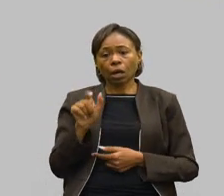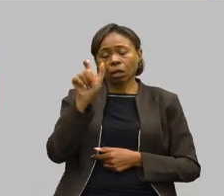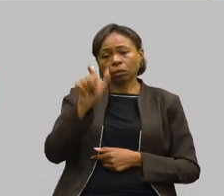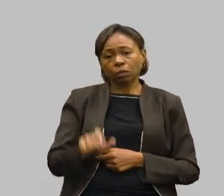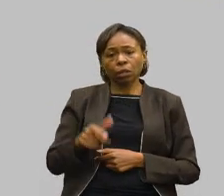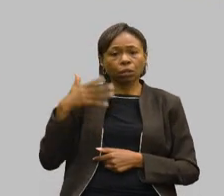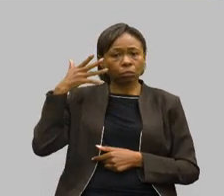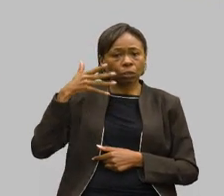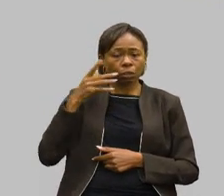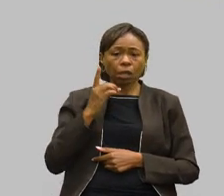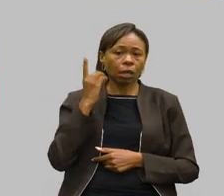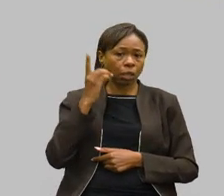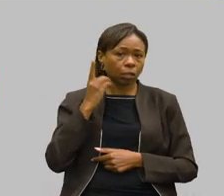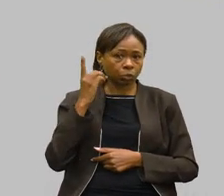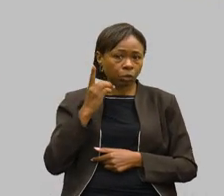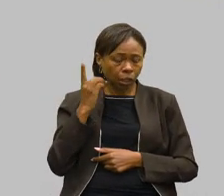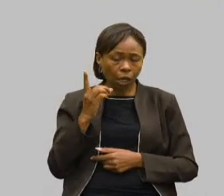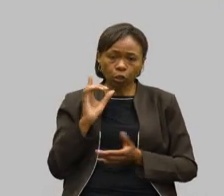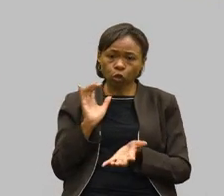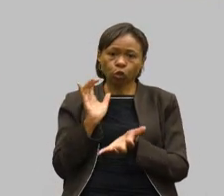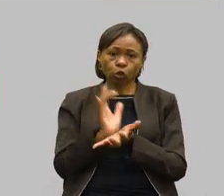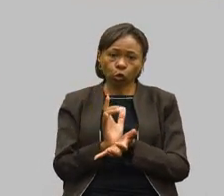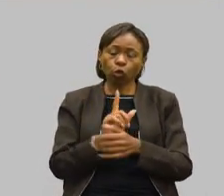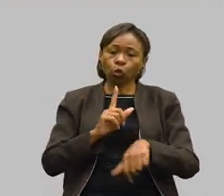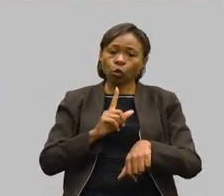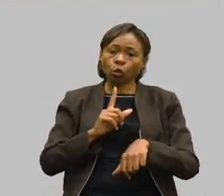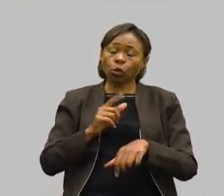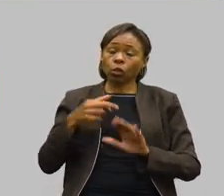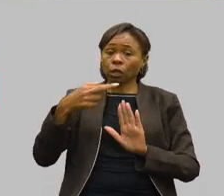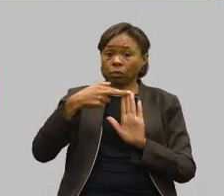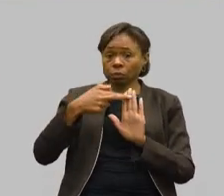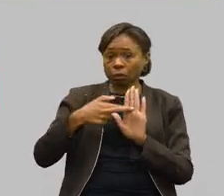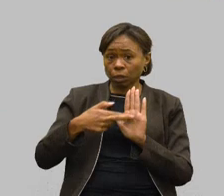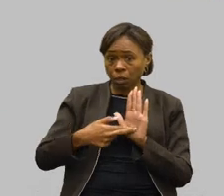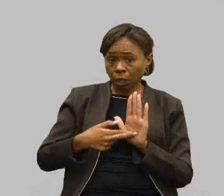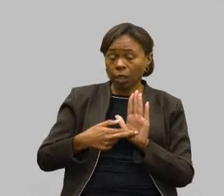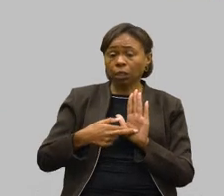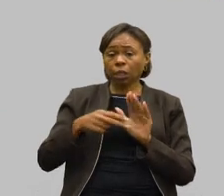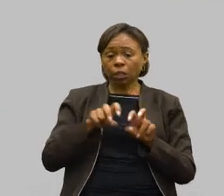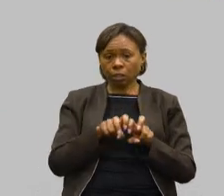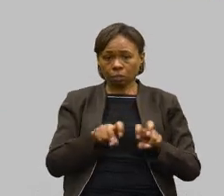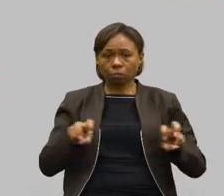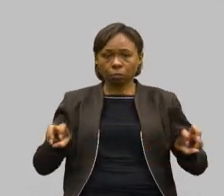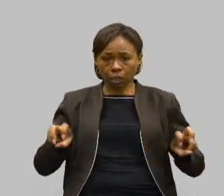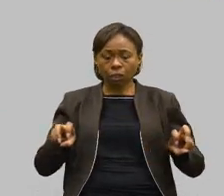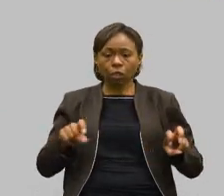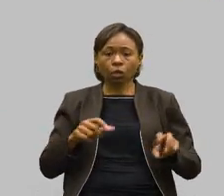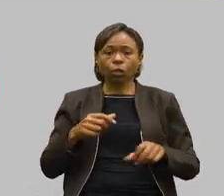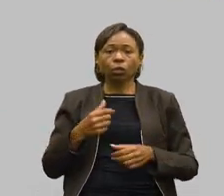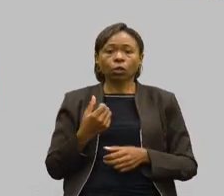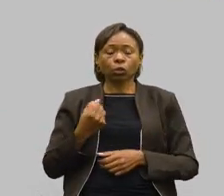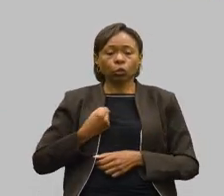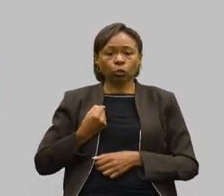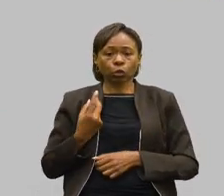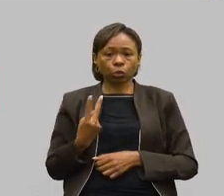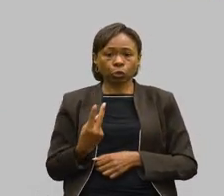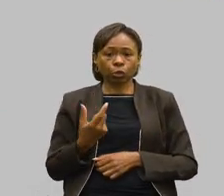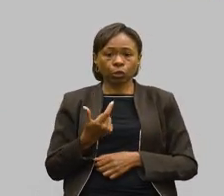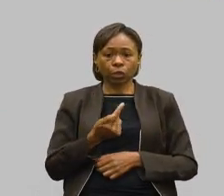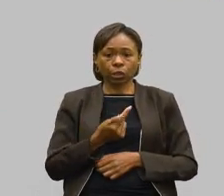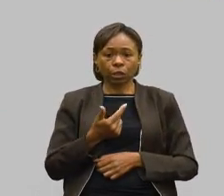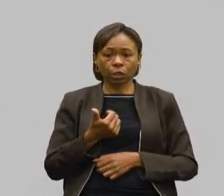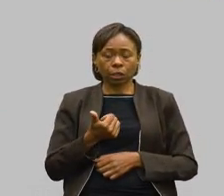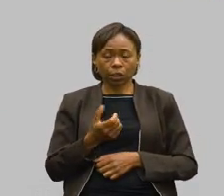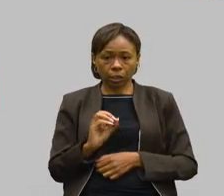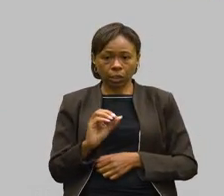às deputadas e aos deputados nos termos da deliberação da mesa, número 2.705, barra